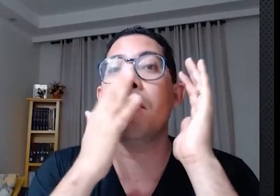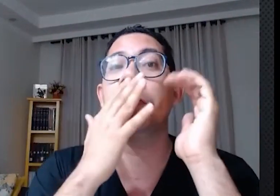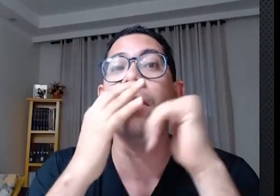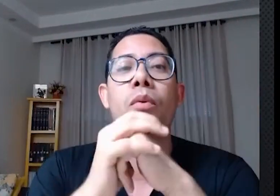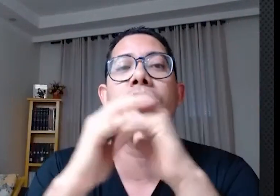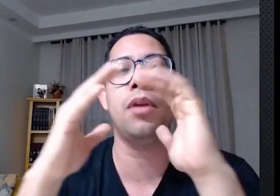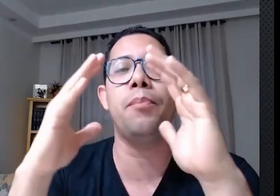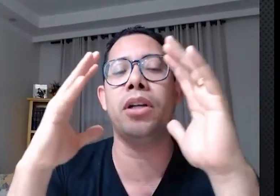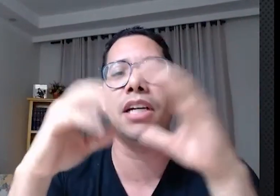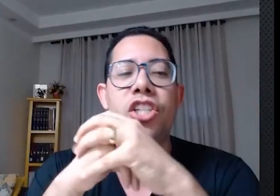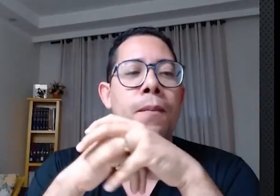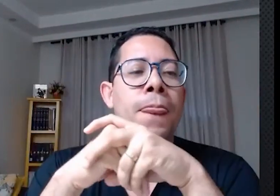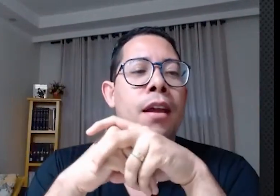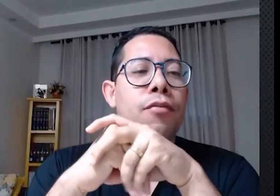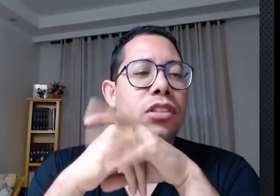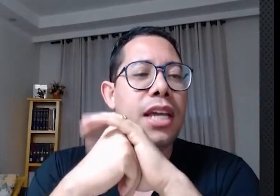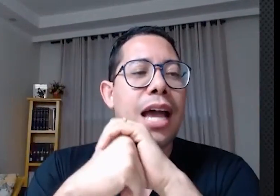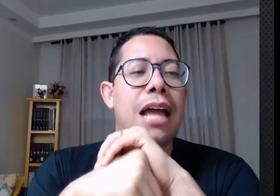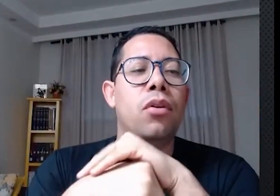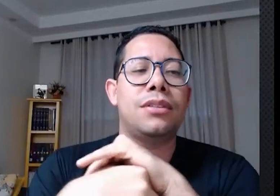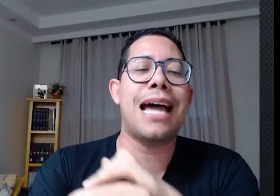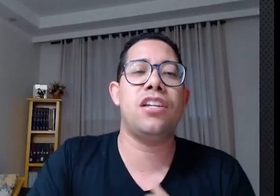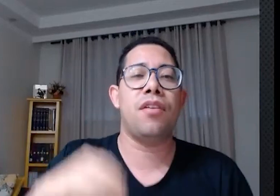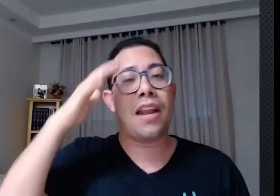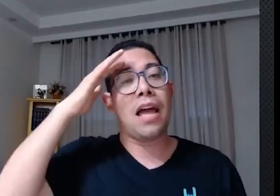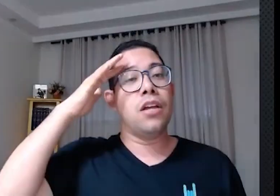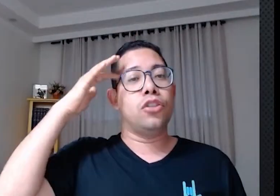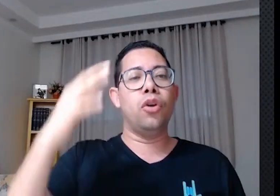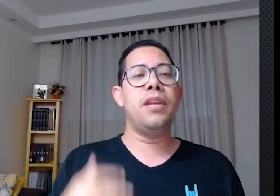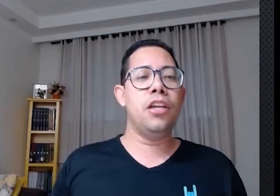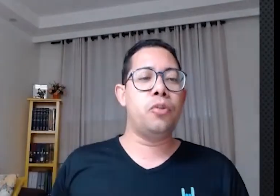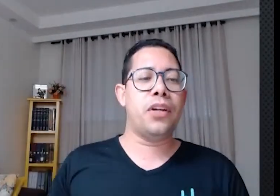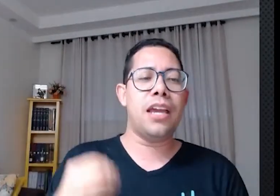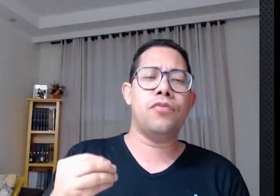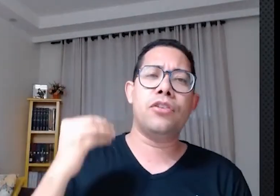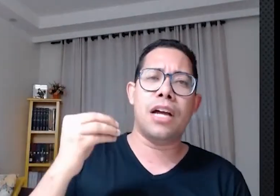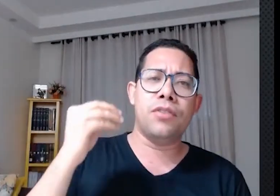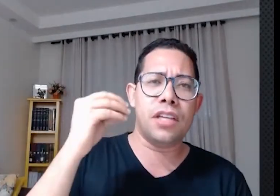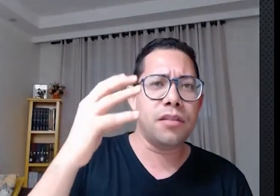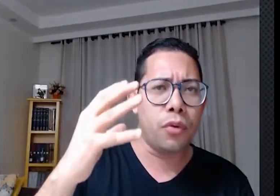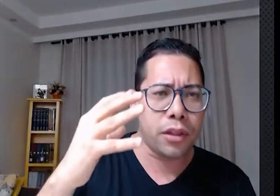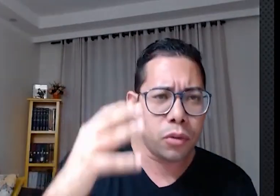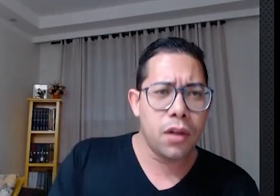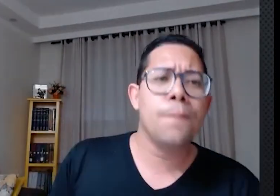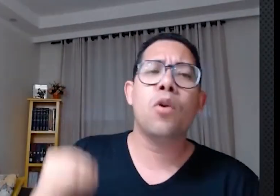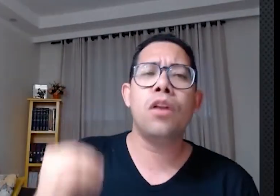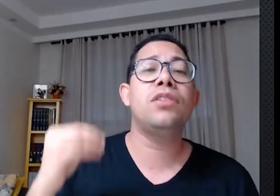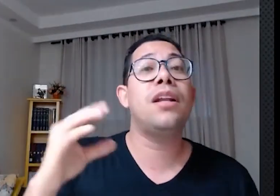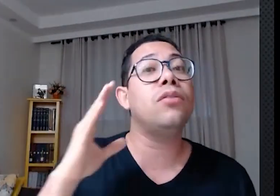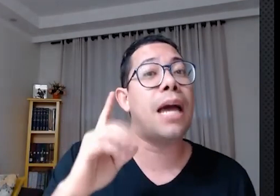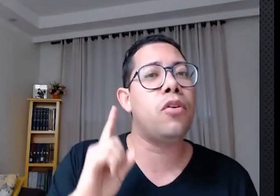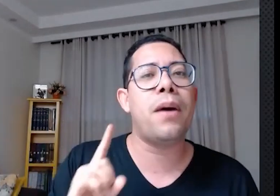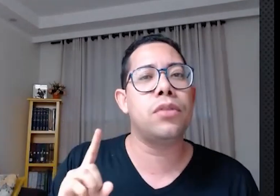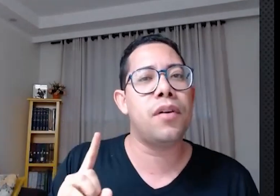aqui é o resumão. E isso é importante você anotar. A gente vai falar sobre isso, porque isso vai ajudar vocês e muito quando